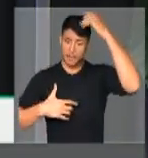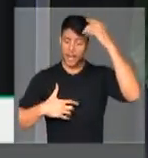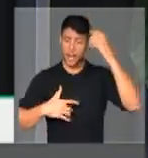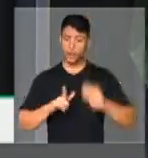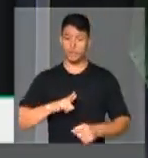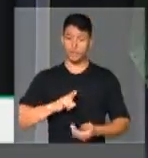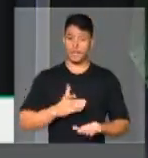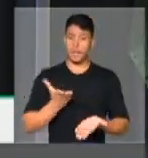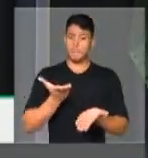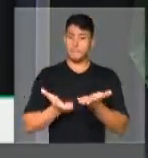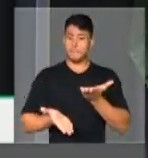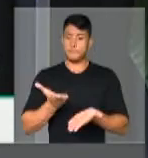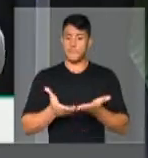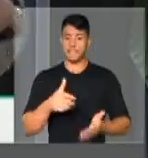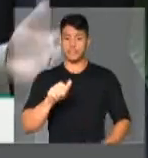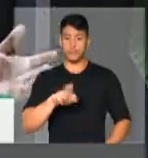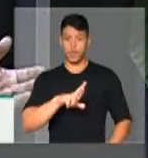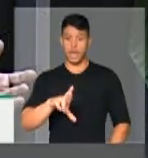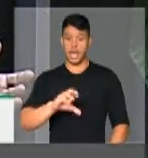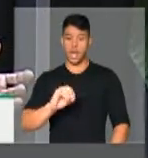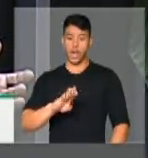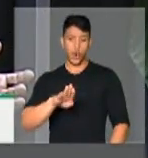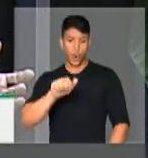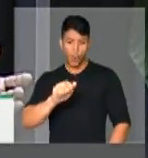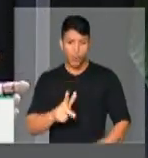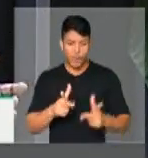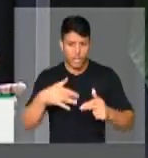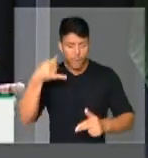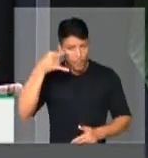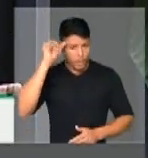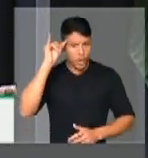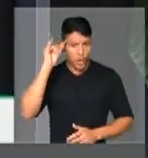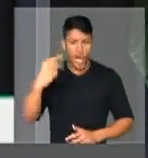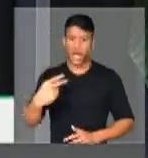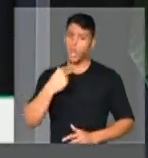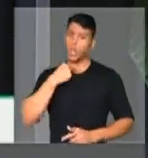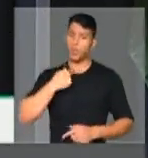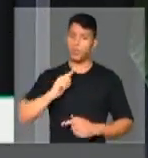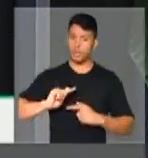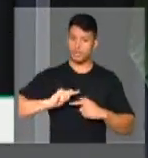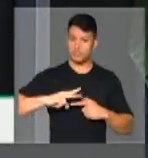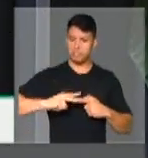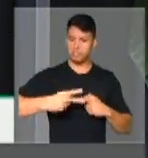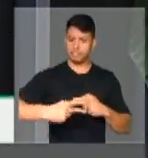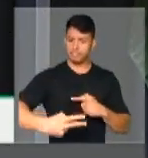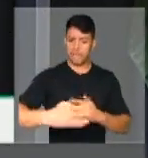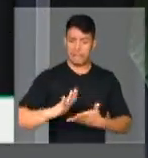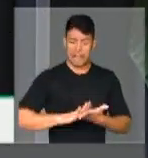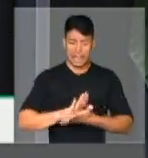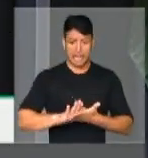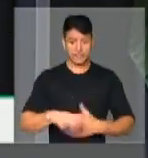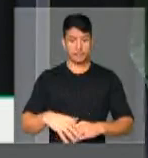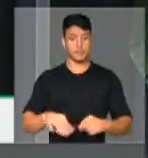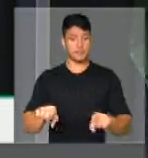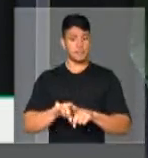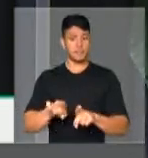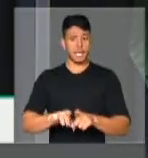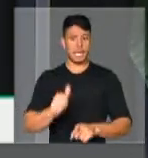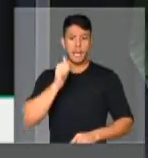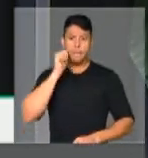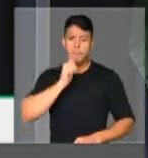em arrobas e que não servem nem para reproduzir. Que as mulheres devem ganhar